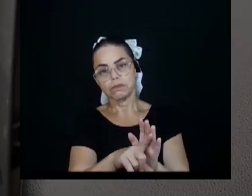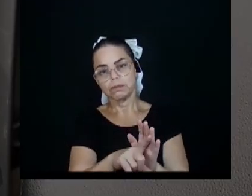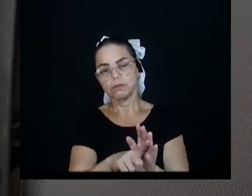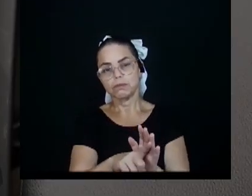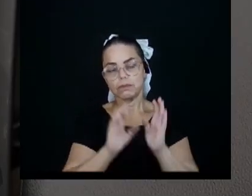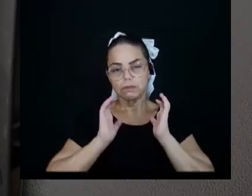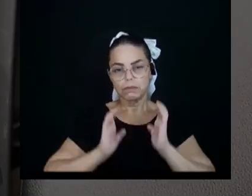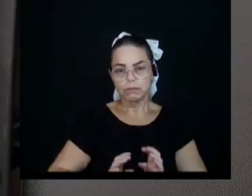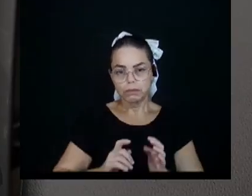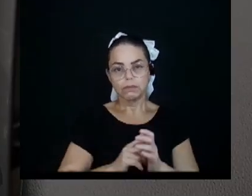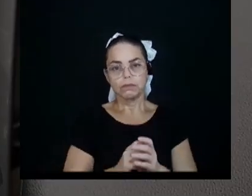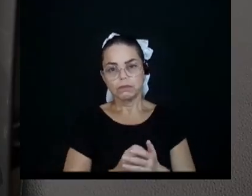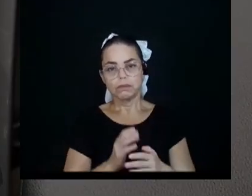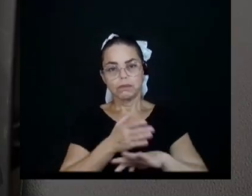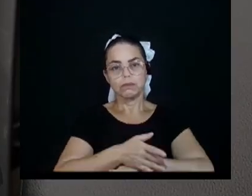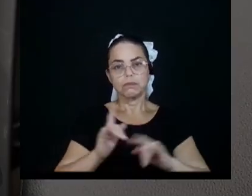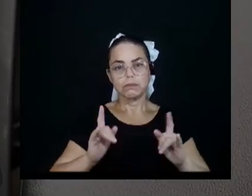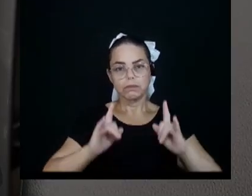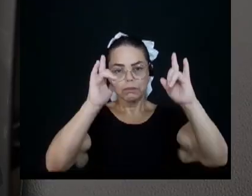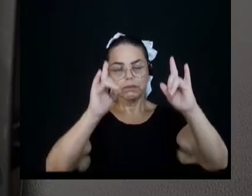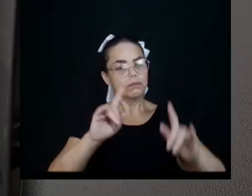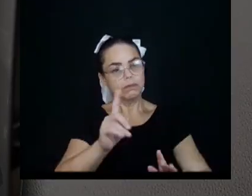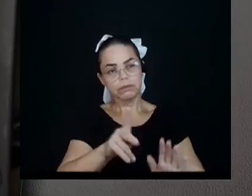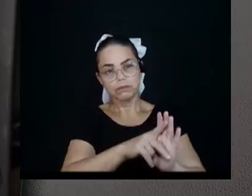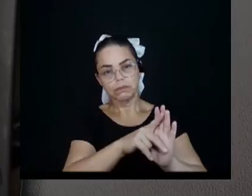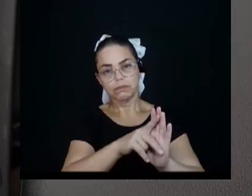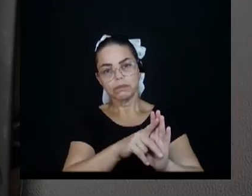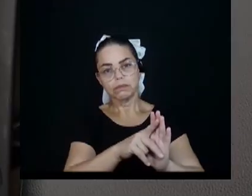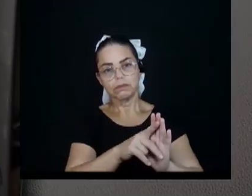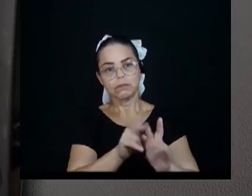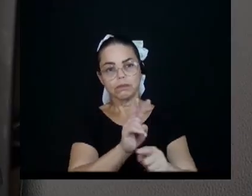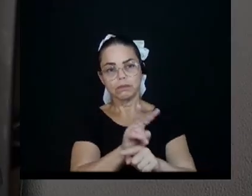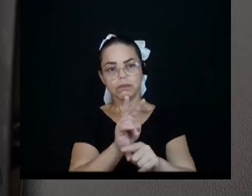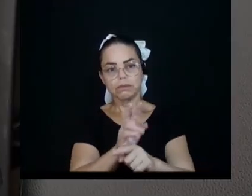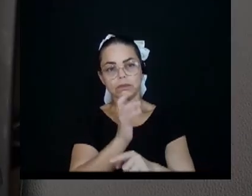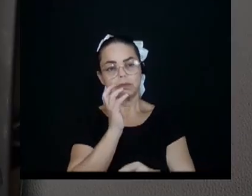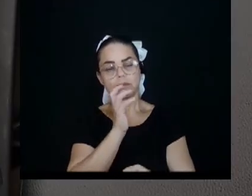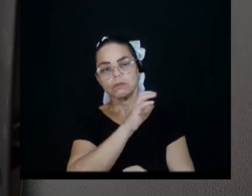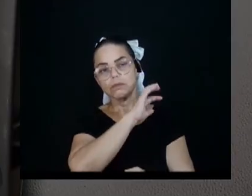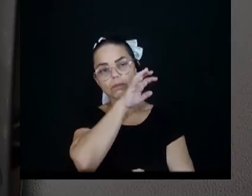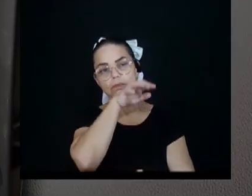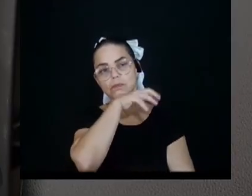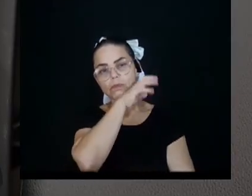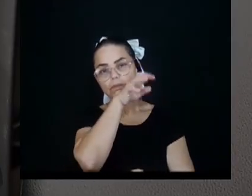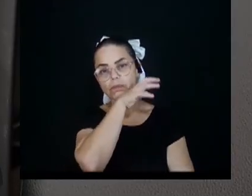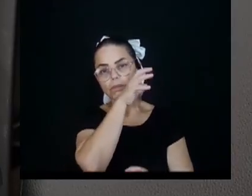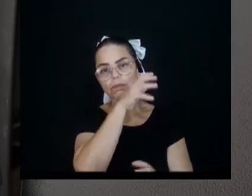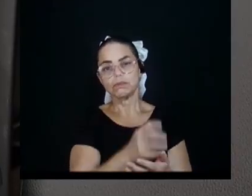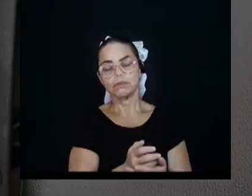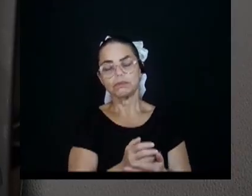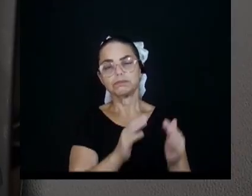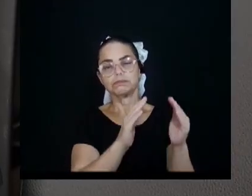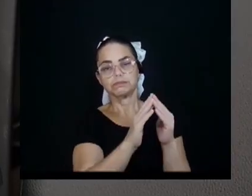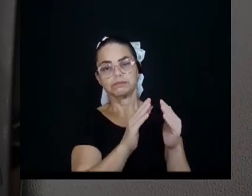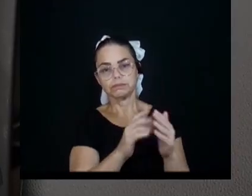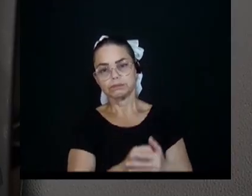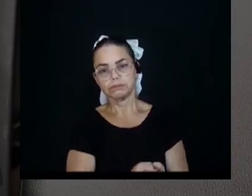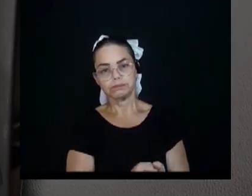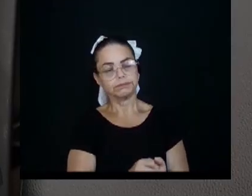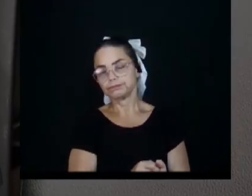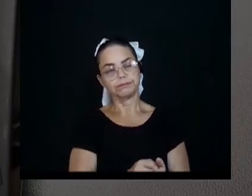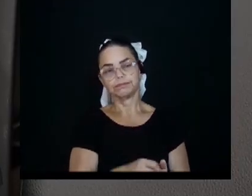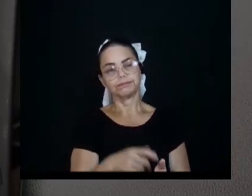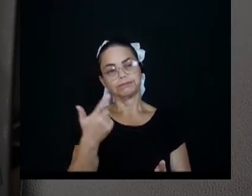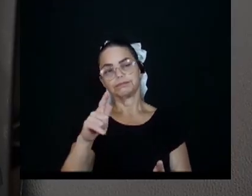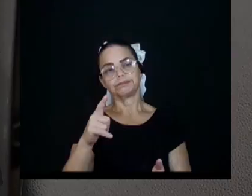um condomínio que ele não pertence para cuidar de um animal comunitário. Isso seria até inconstitucional, porque você